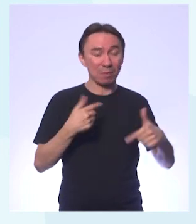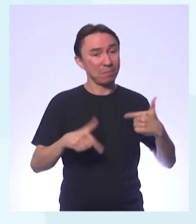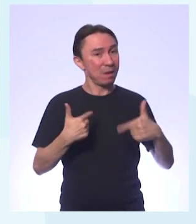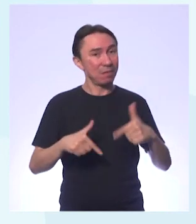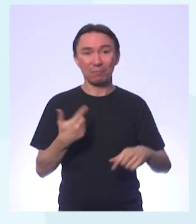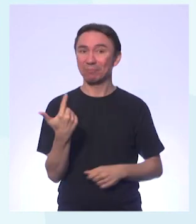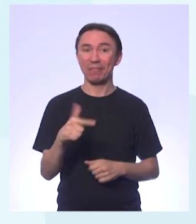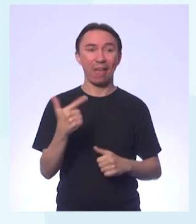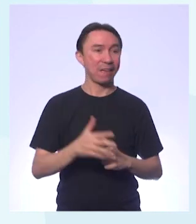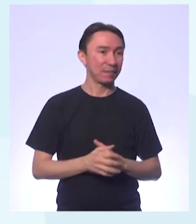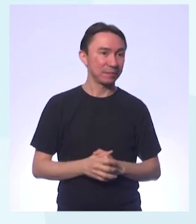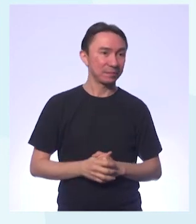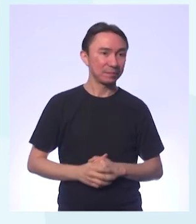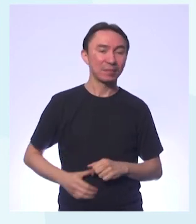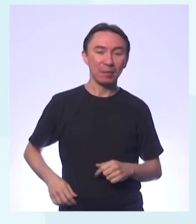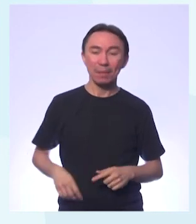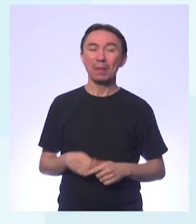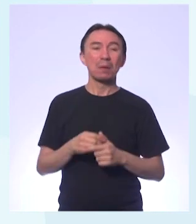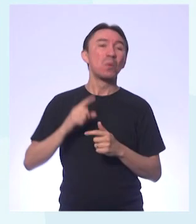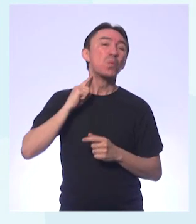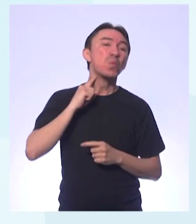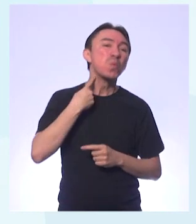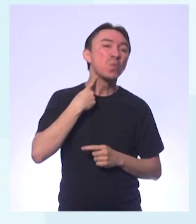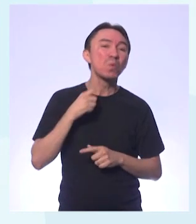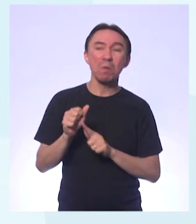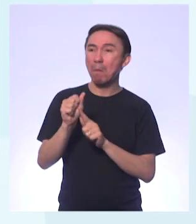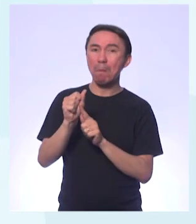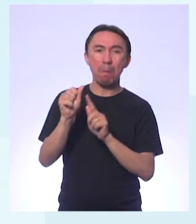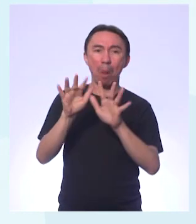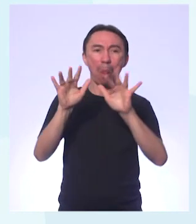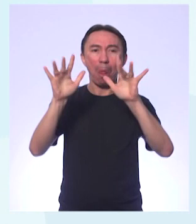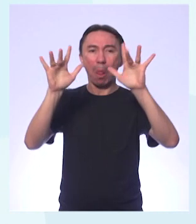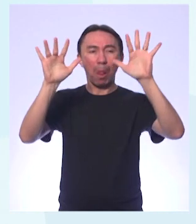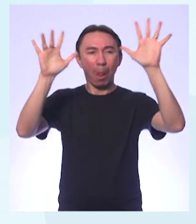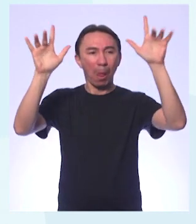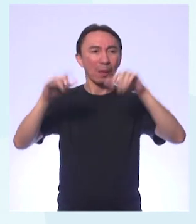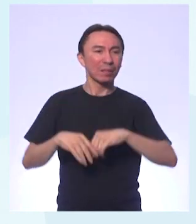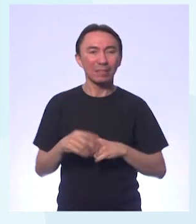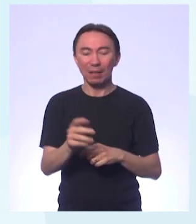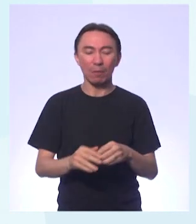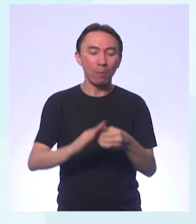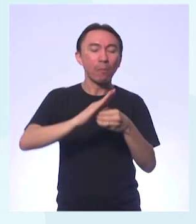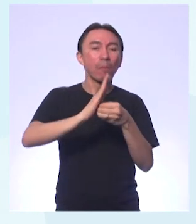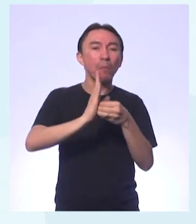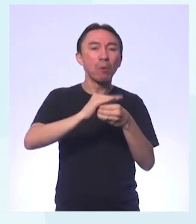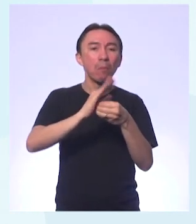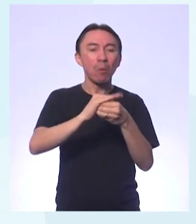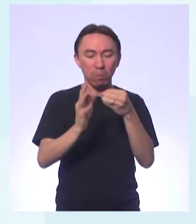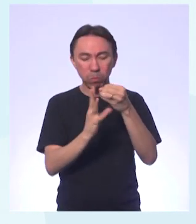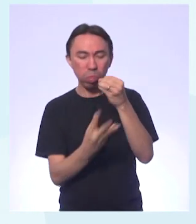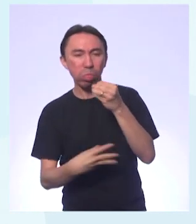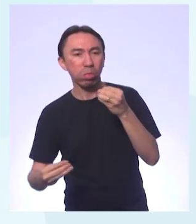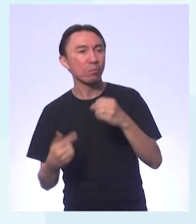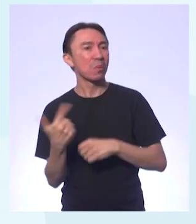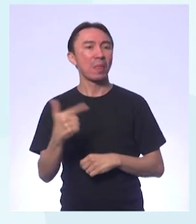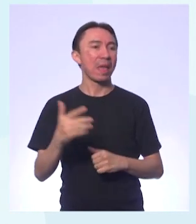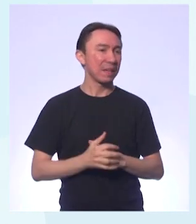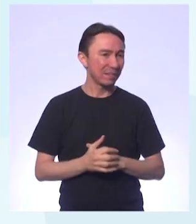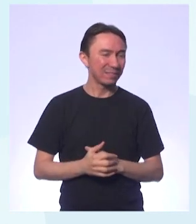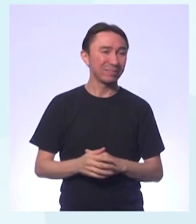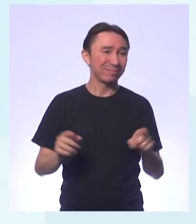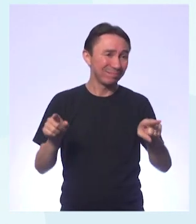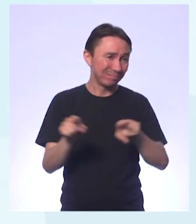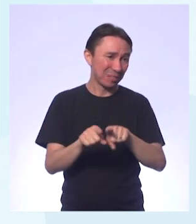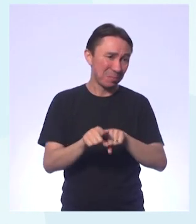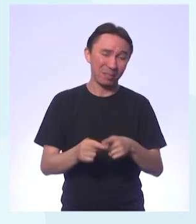Poluição e falta de saneamento. Insalubridade nas fábricas e nas moradias dos trabalhadores.